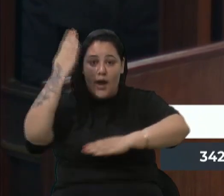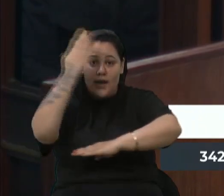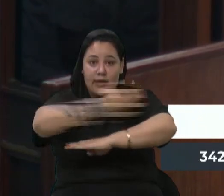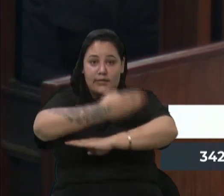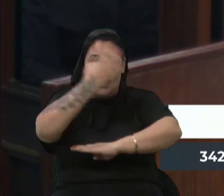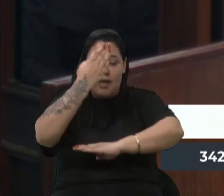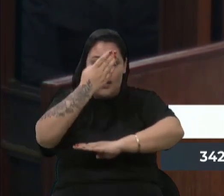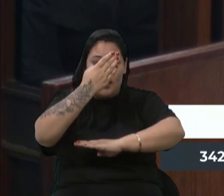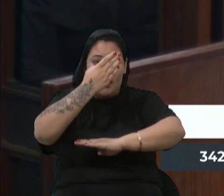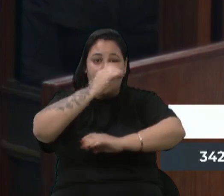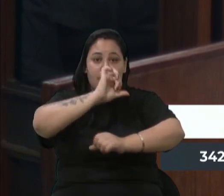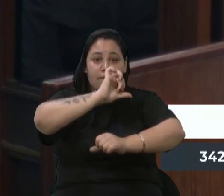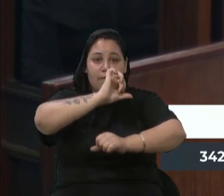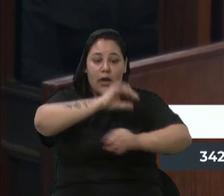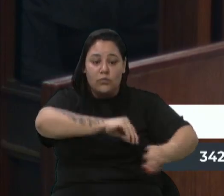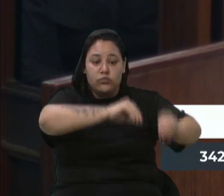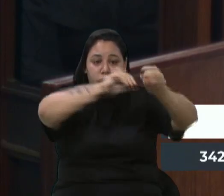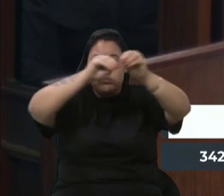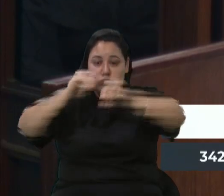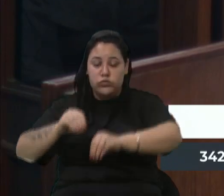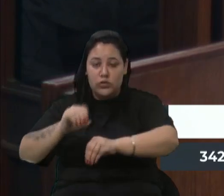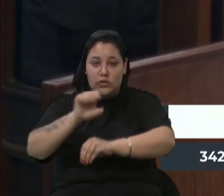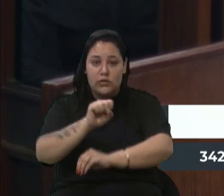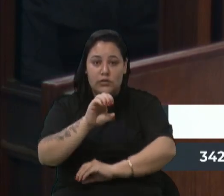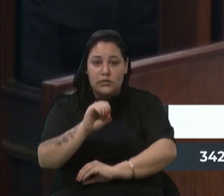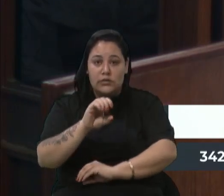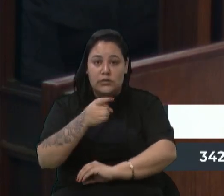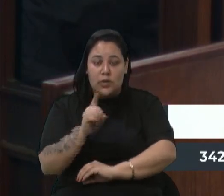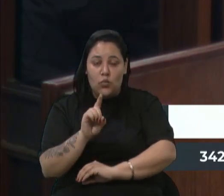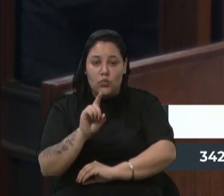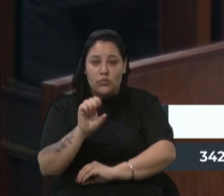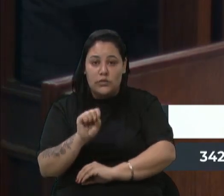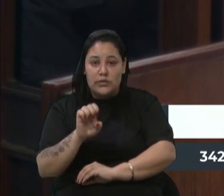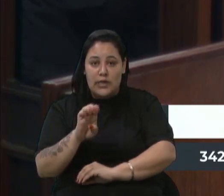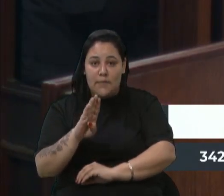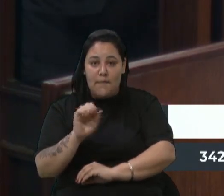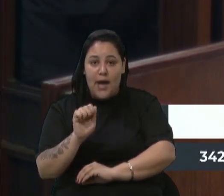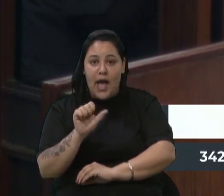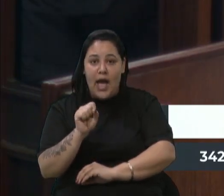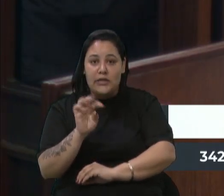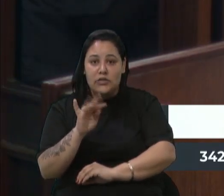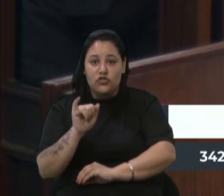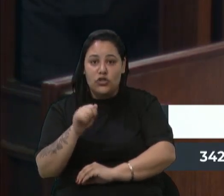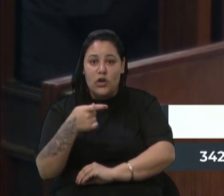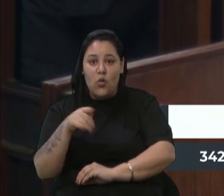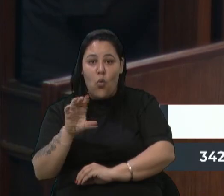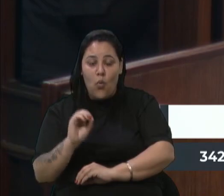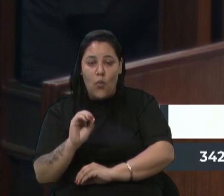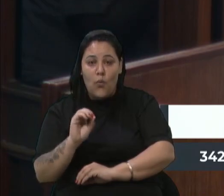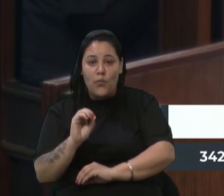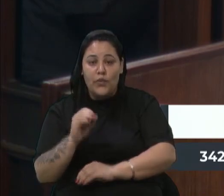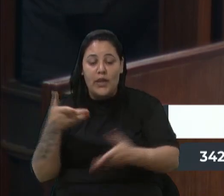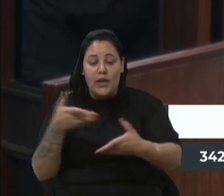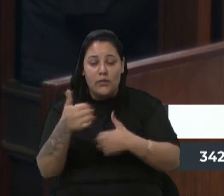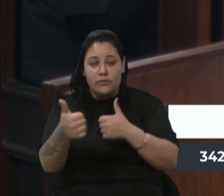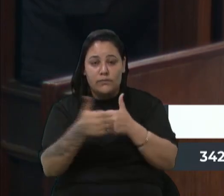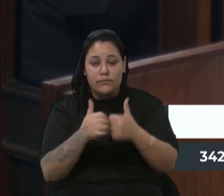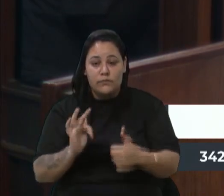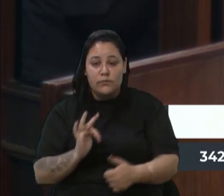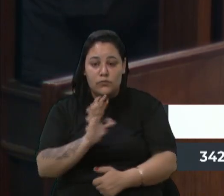que irá para São Sebastião do Caí, e a de Flores da Cunha, que ficará mais próxima da descida da Serra das Antas.